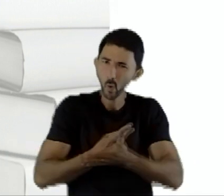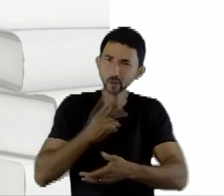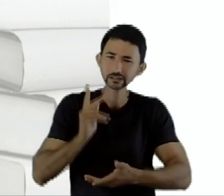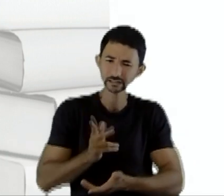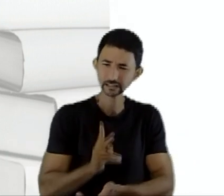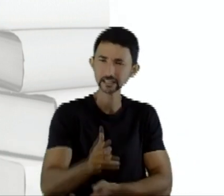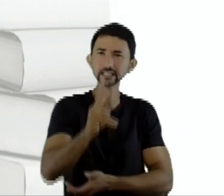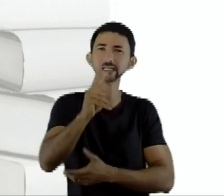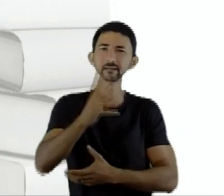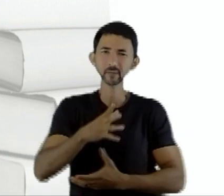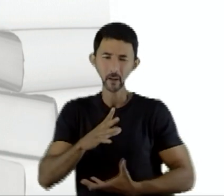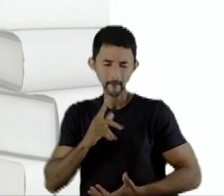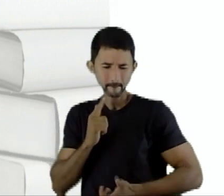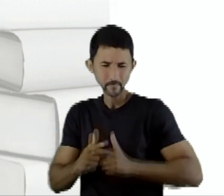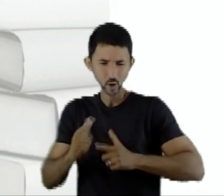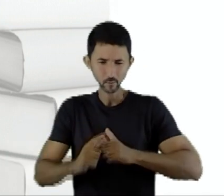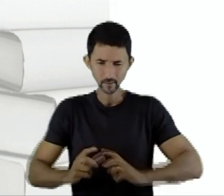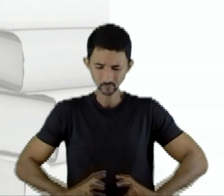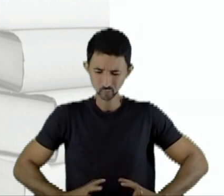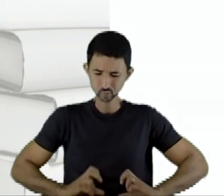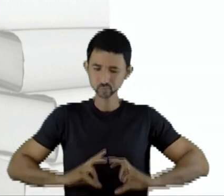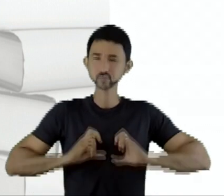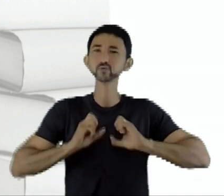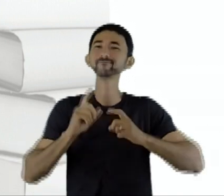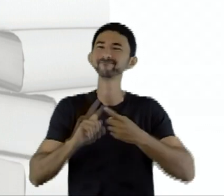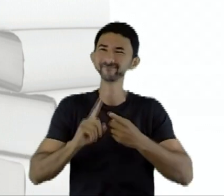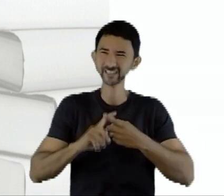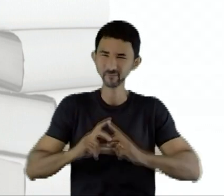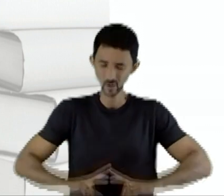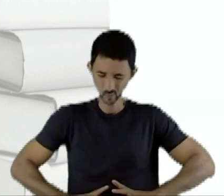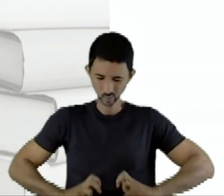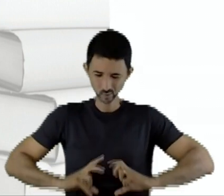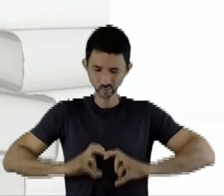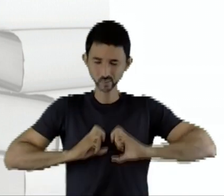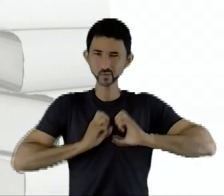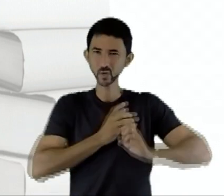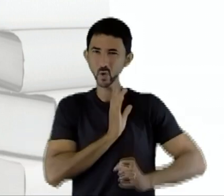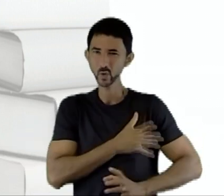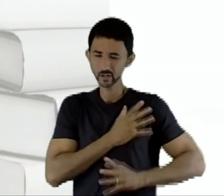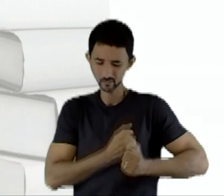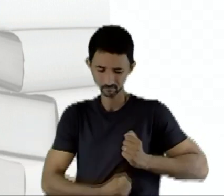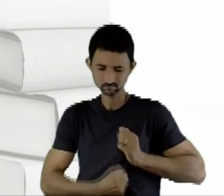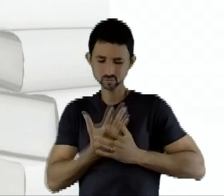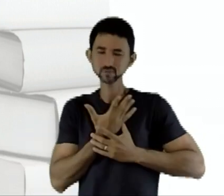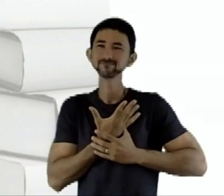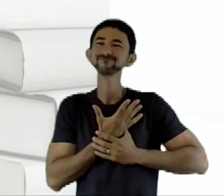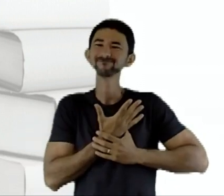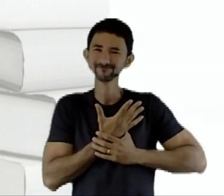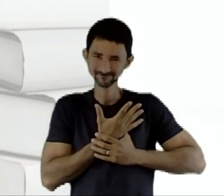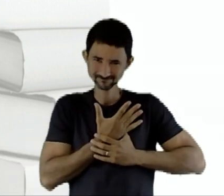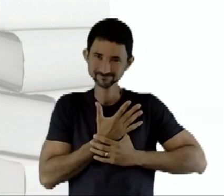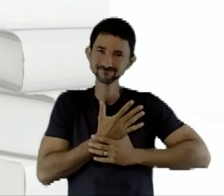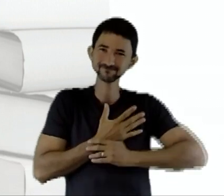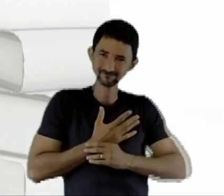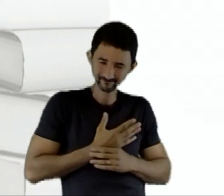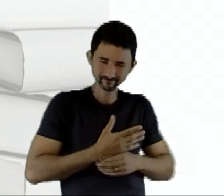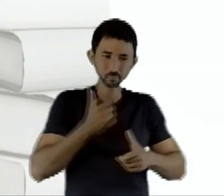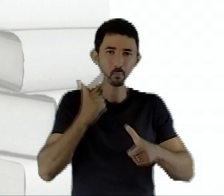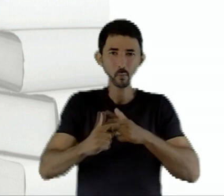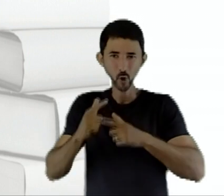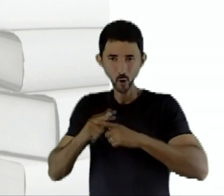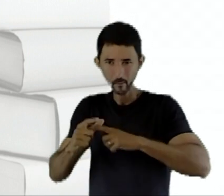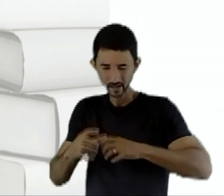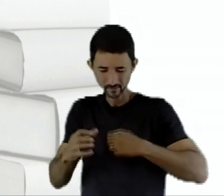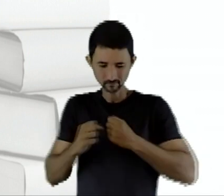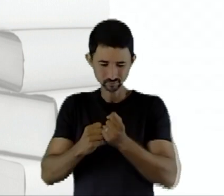frequentemente infartados e cancerosos. Câncer e infarto são produzidos por aumento de interleucina